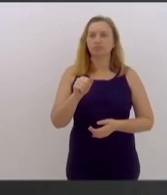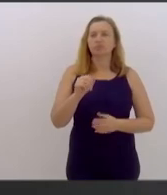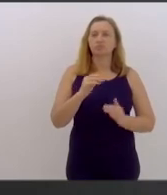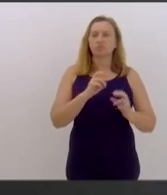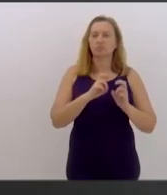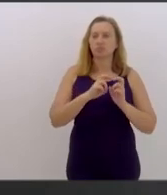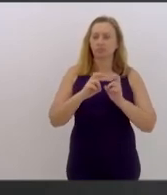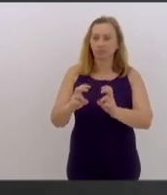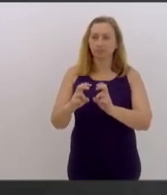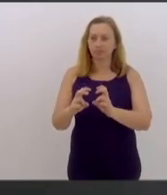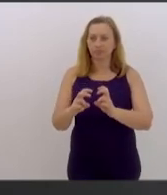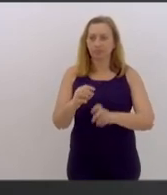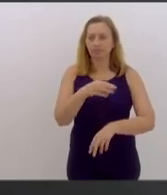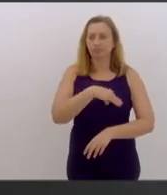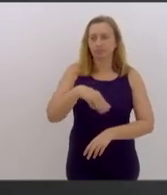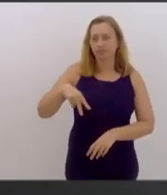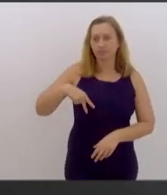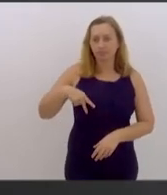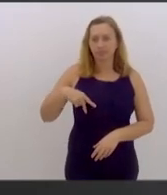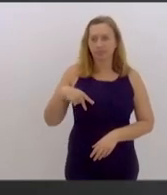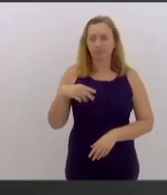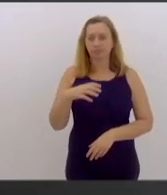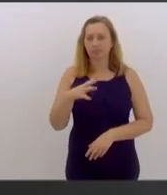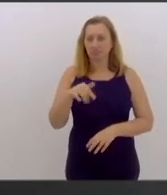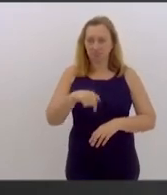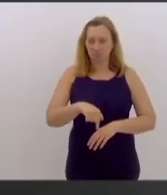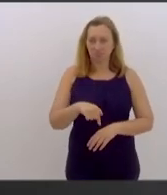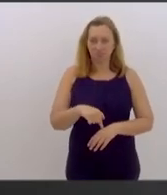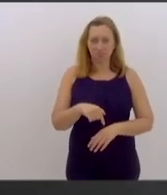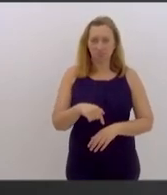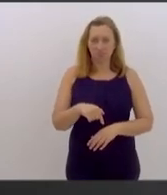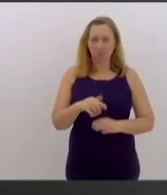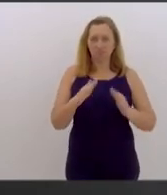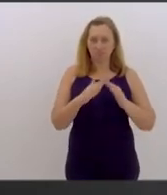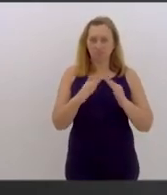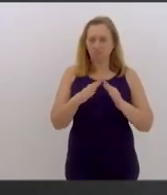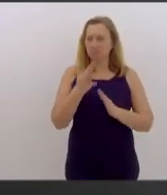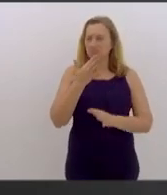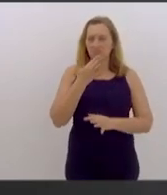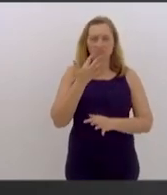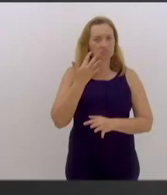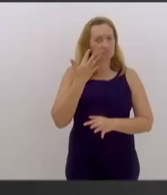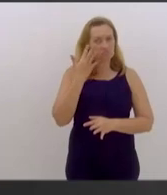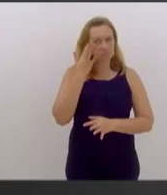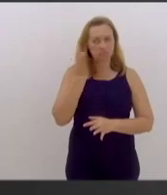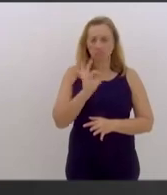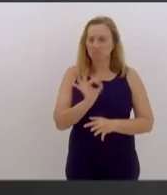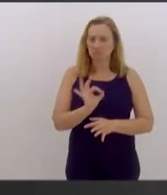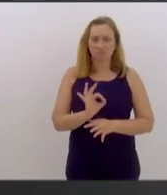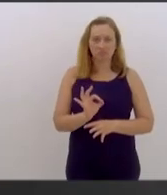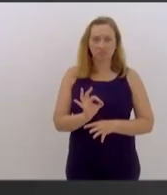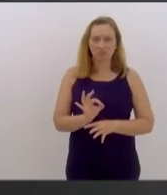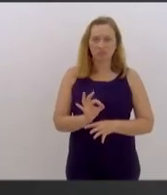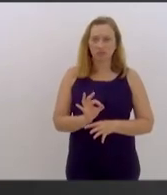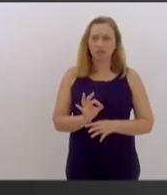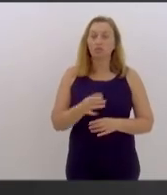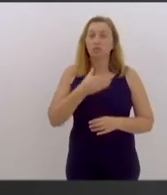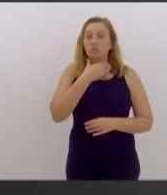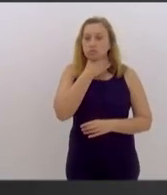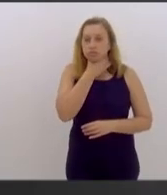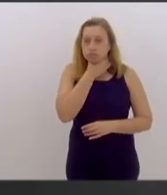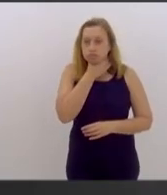Ministério Público que essa casa aqui não tomou conhecimento no áudio e no problema da da